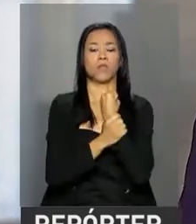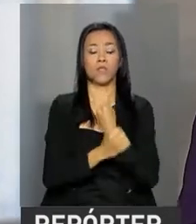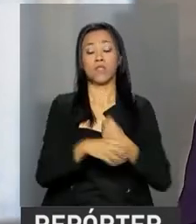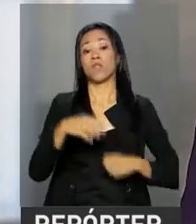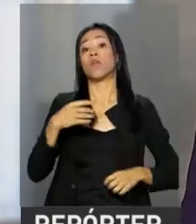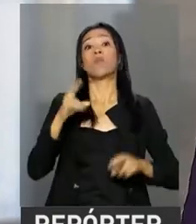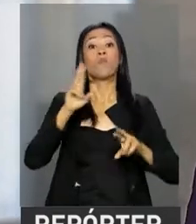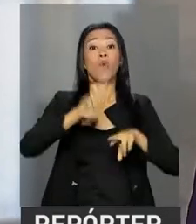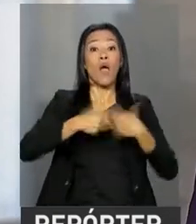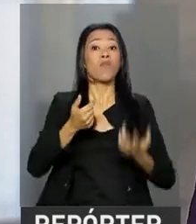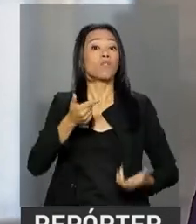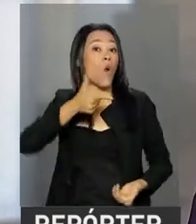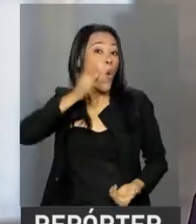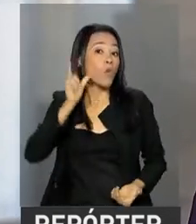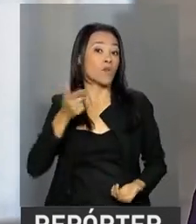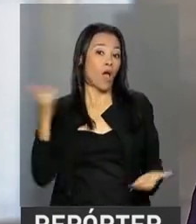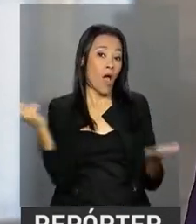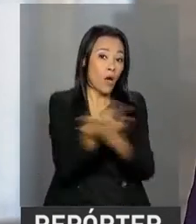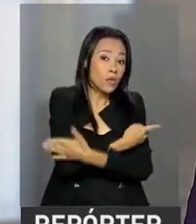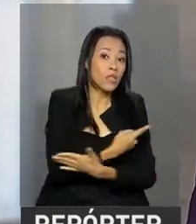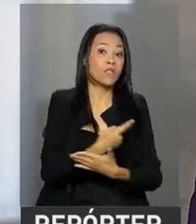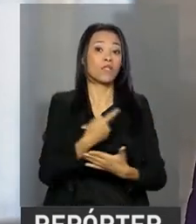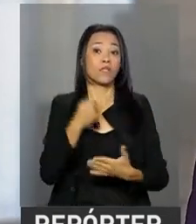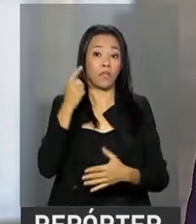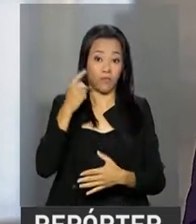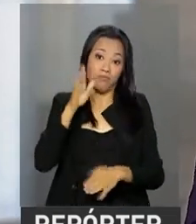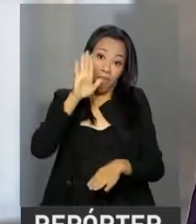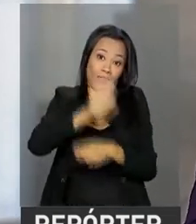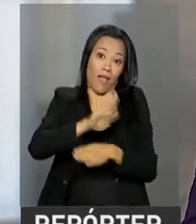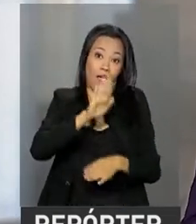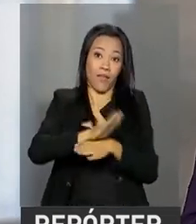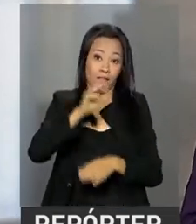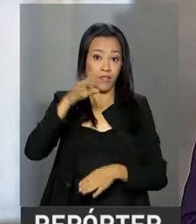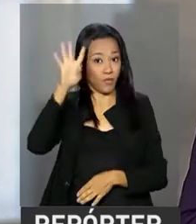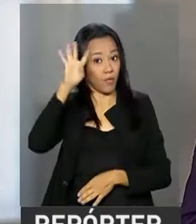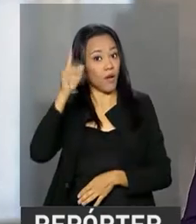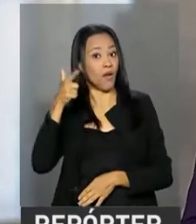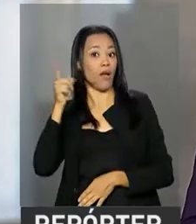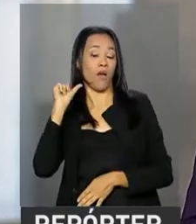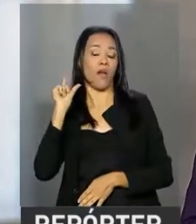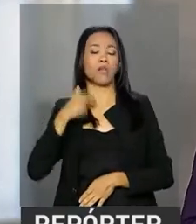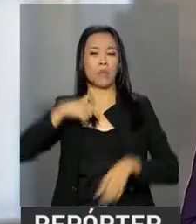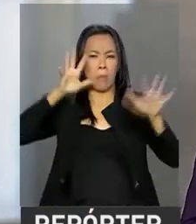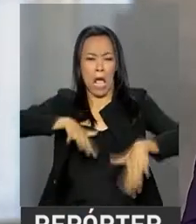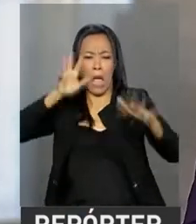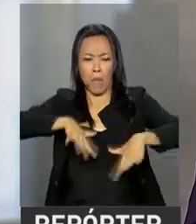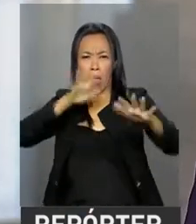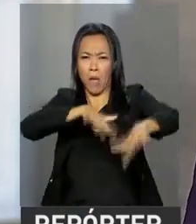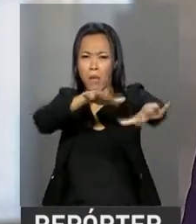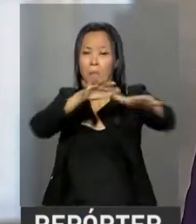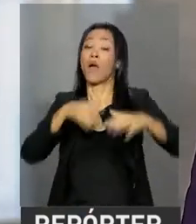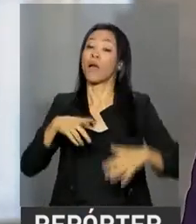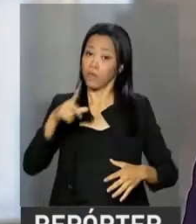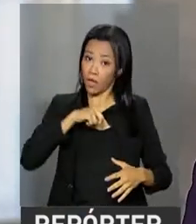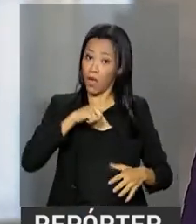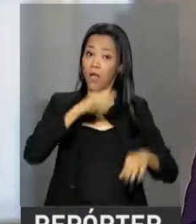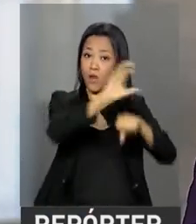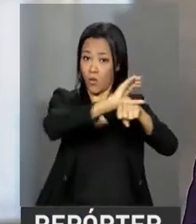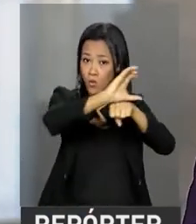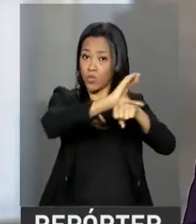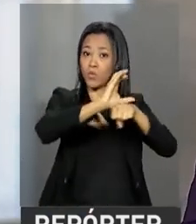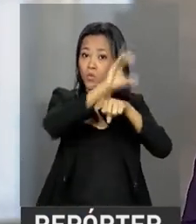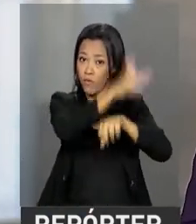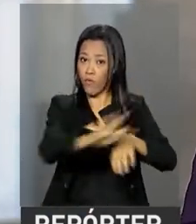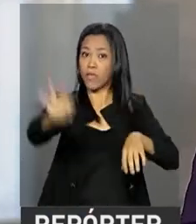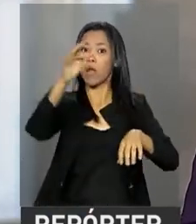do descontrole das manifestações na tarde desta quarta-feira aqui em Brasília. A Constituição Federal prevê esse tipo de ação